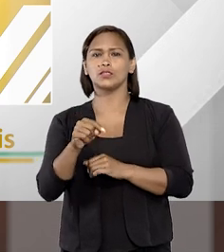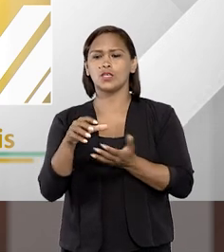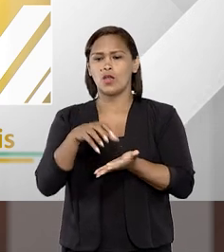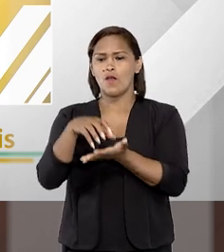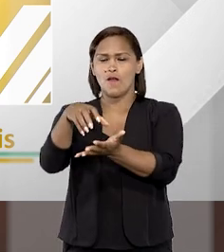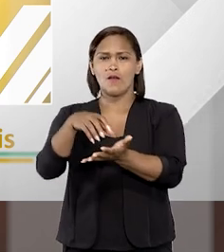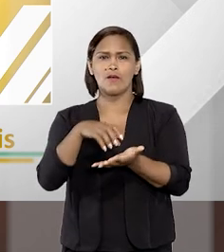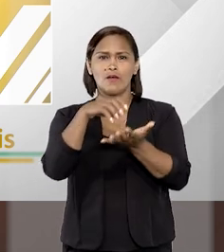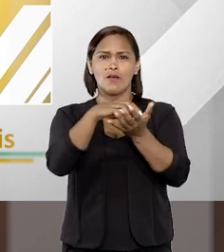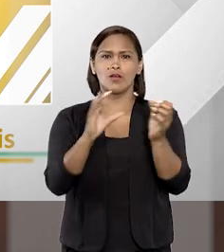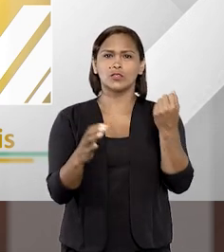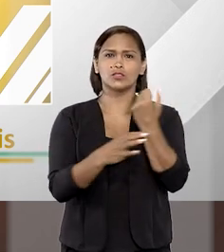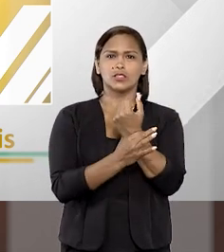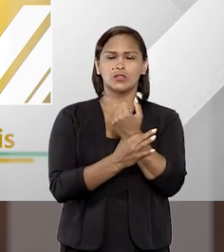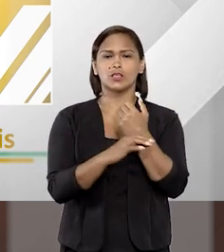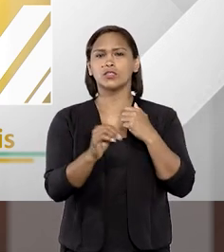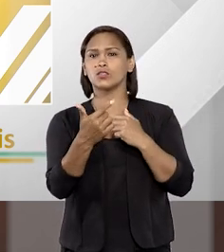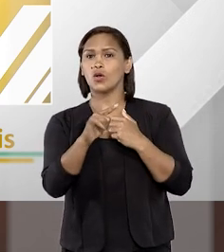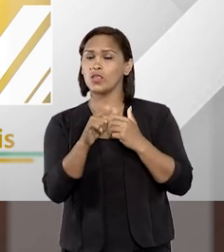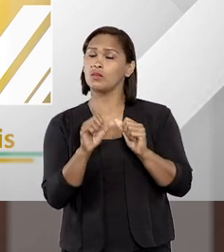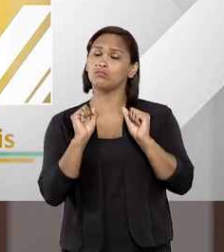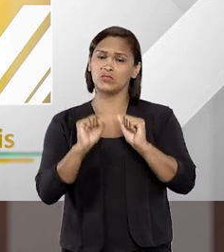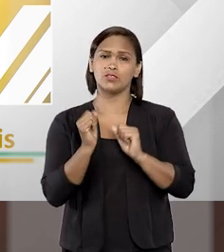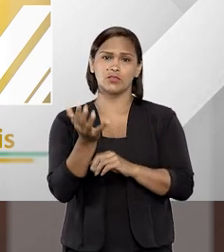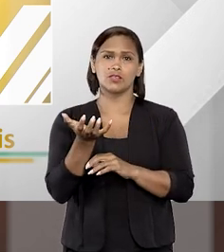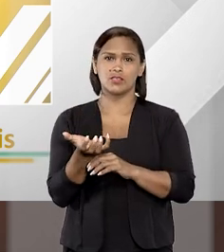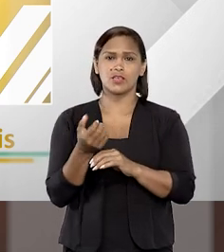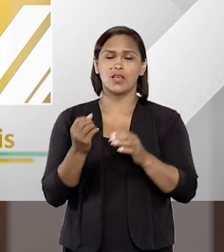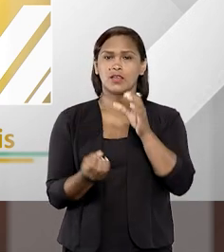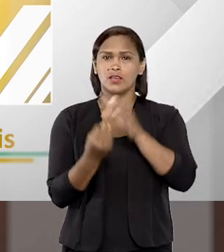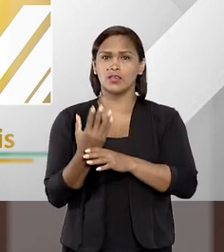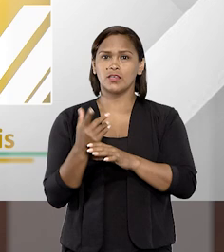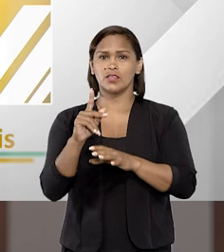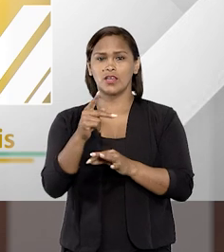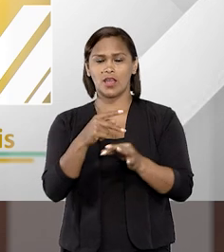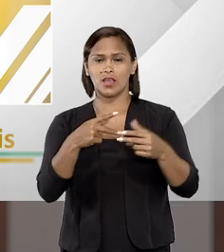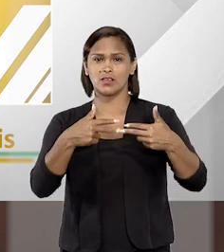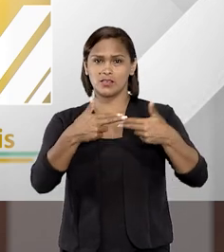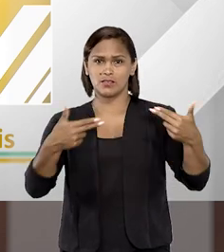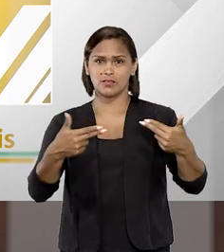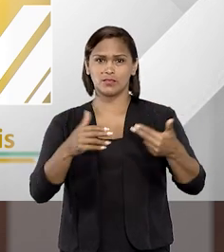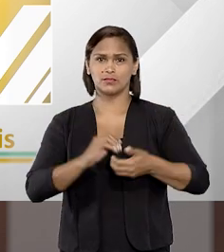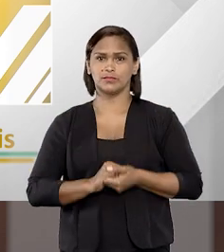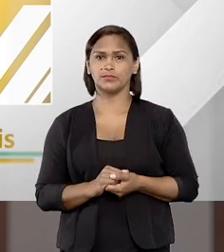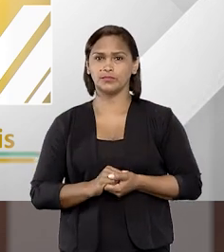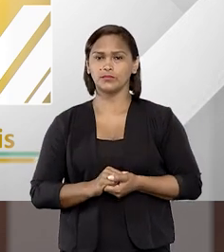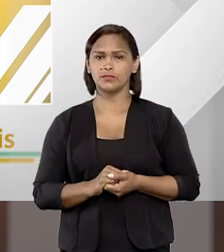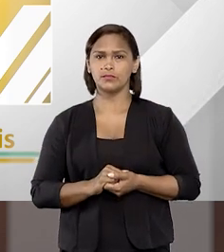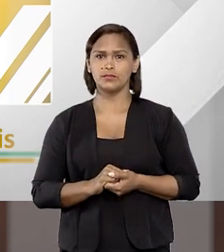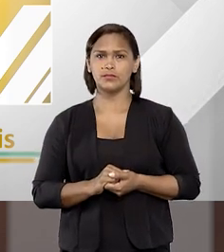órgãos de segurança ou se ainda não se a pretensão de se criar essa ferramenta